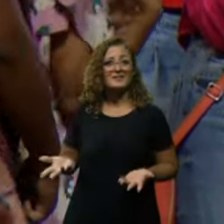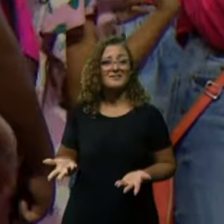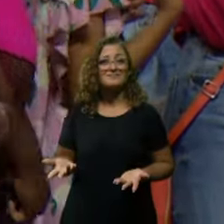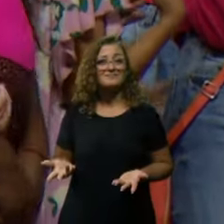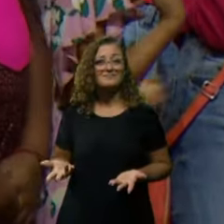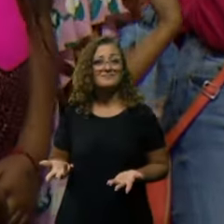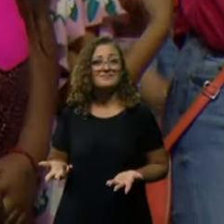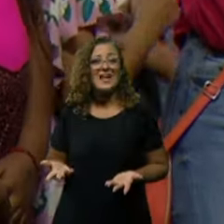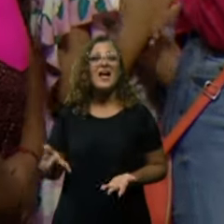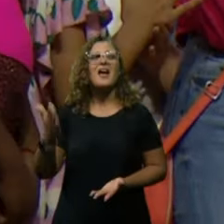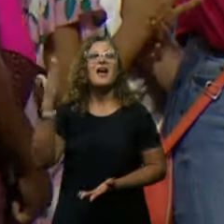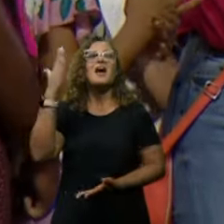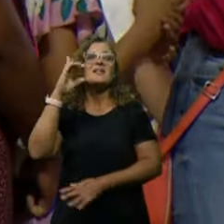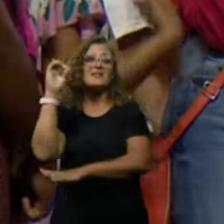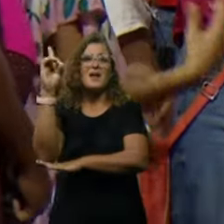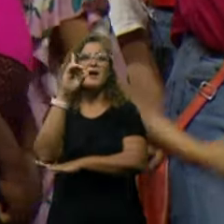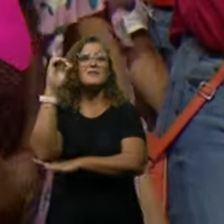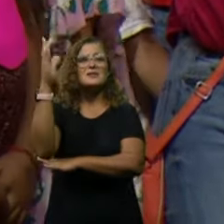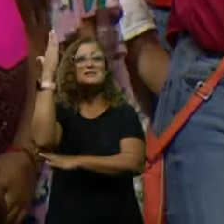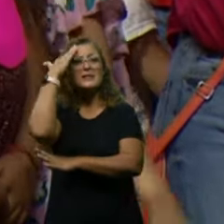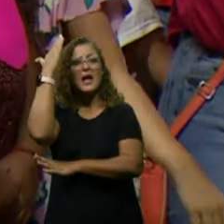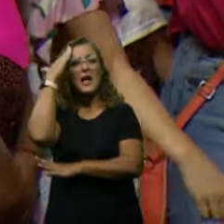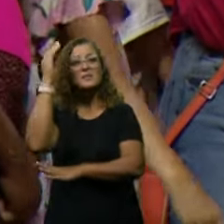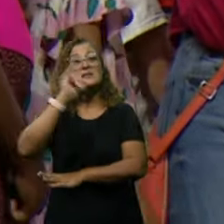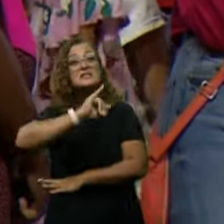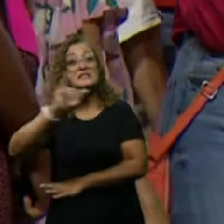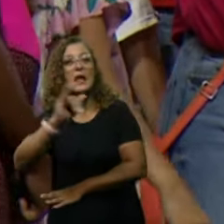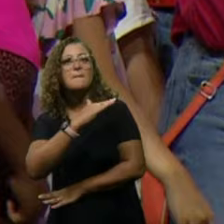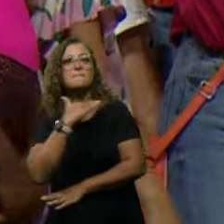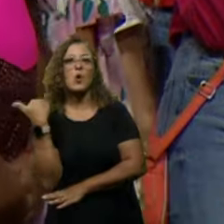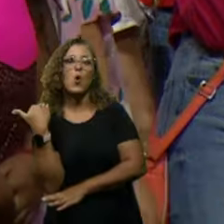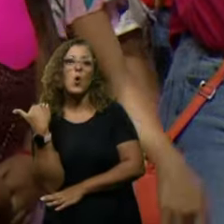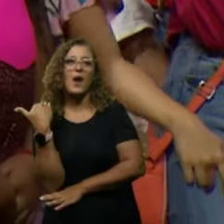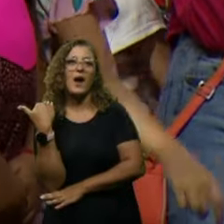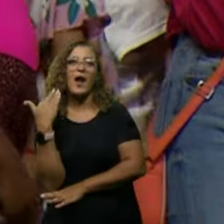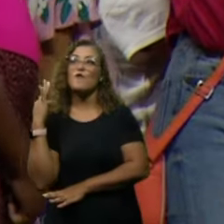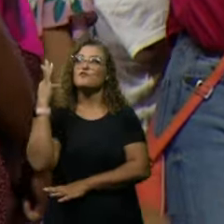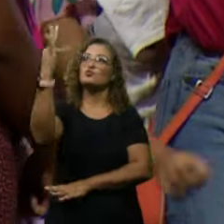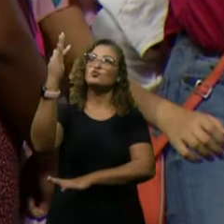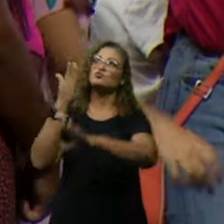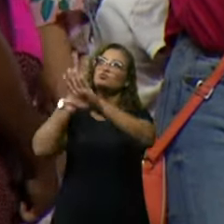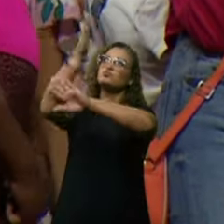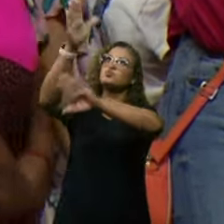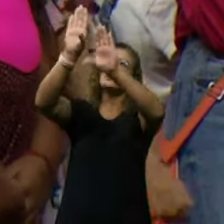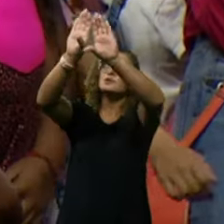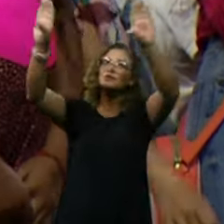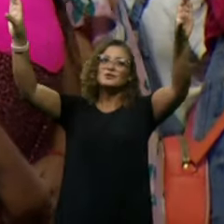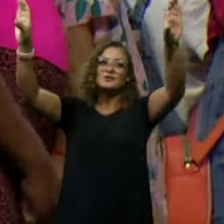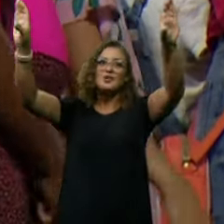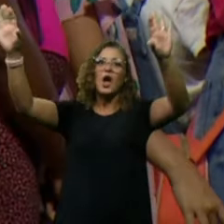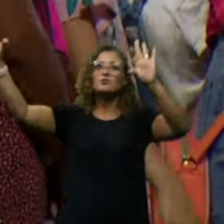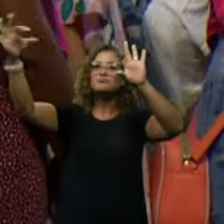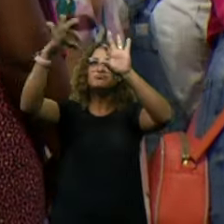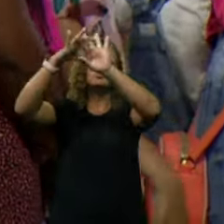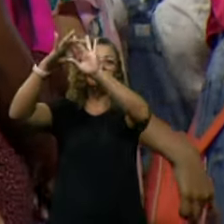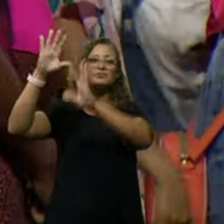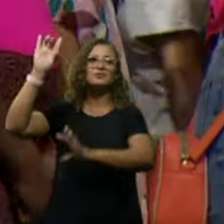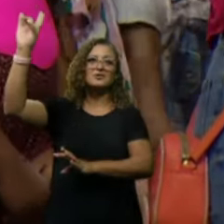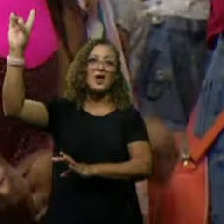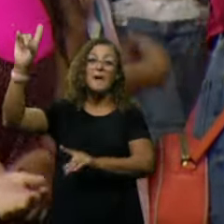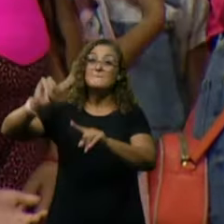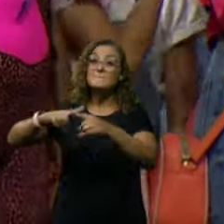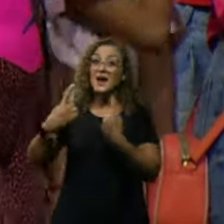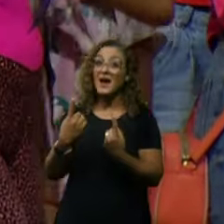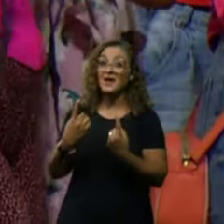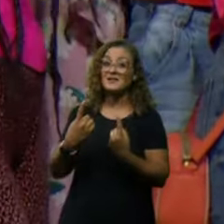sabe que se morreu de estilo deles será o céu vida com Deus só que o que que ele pede pelo amor